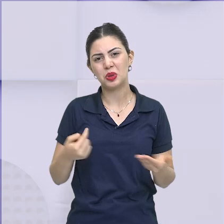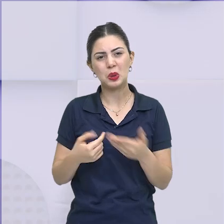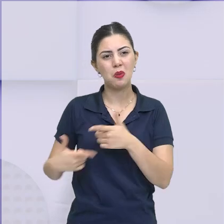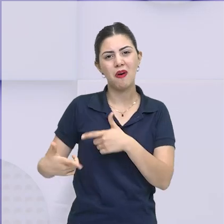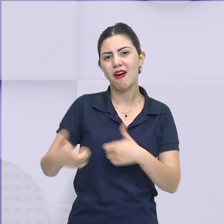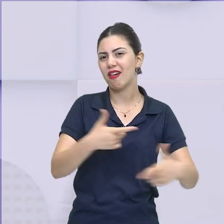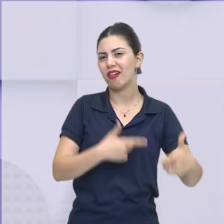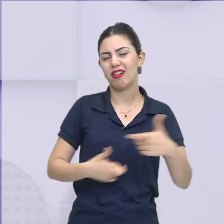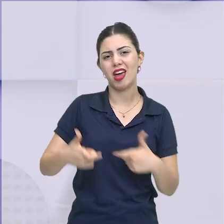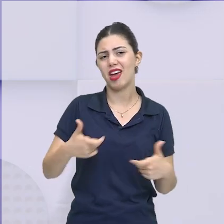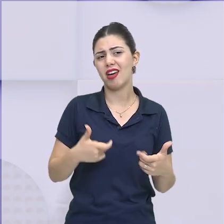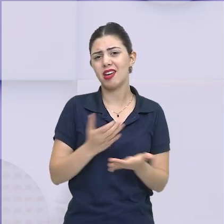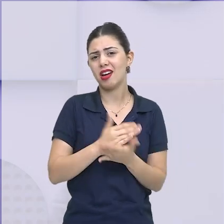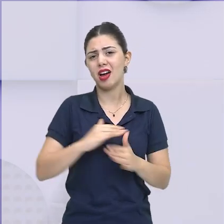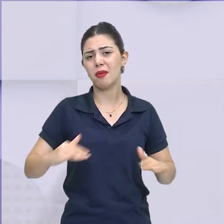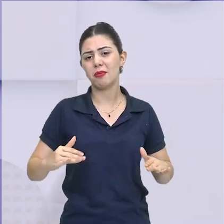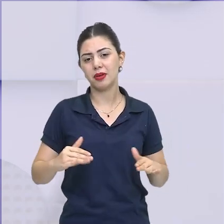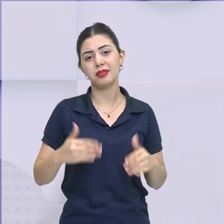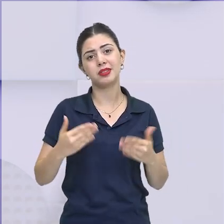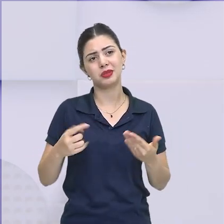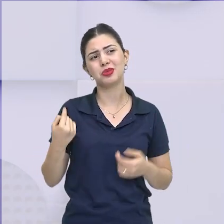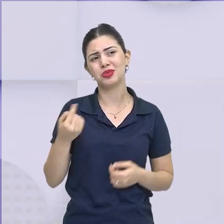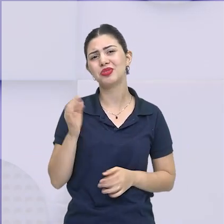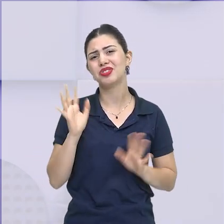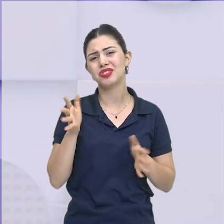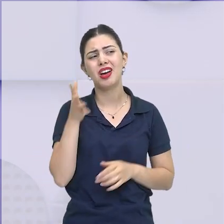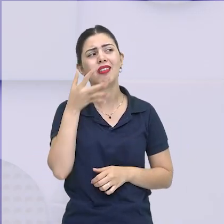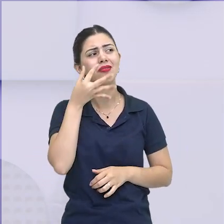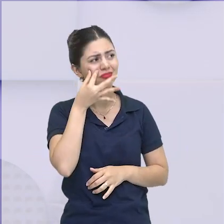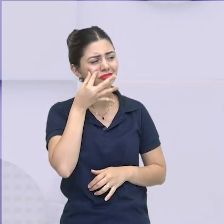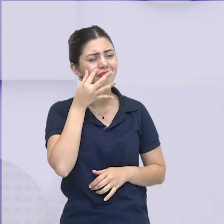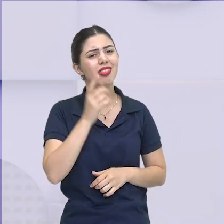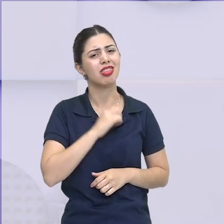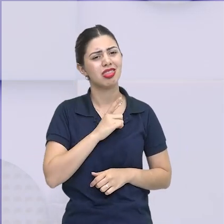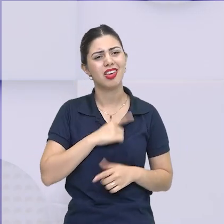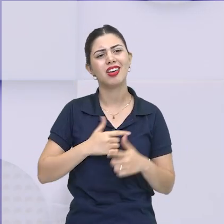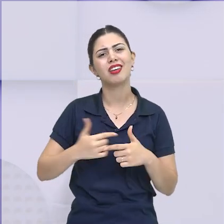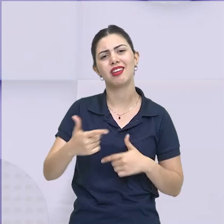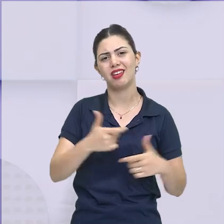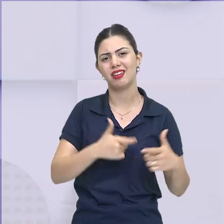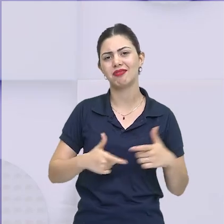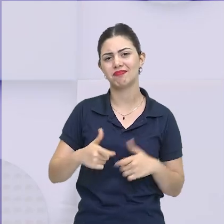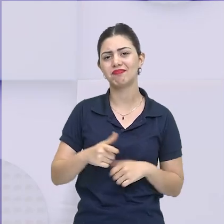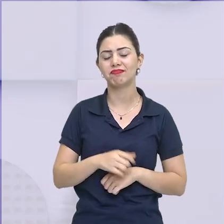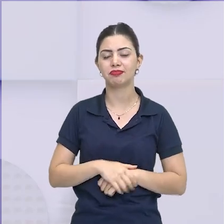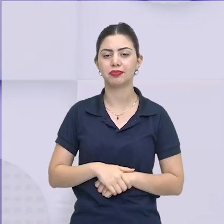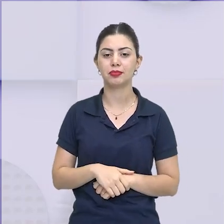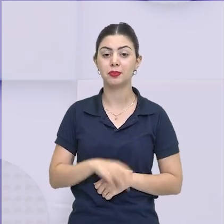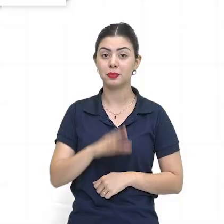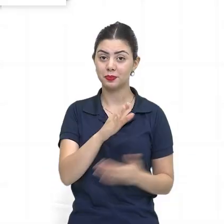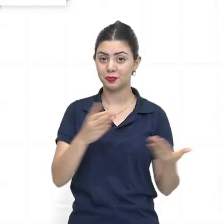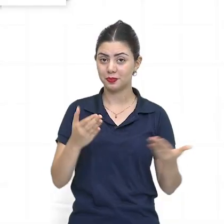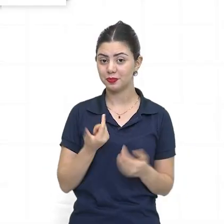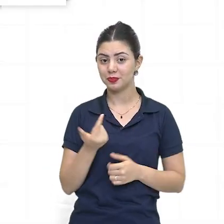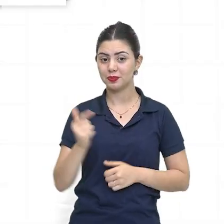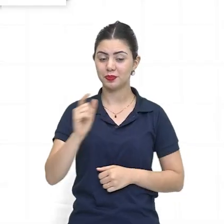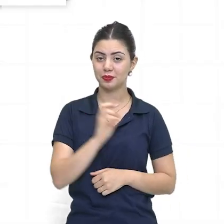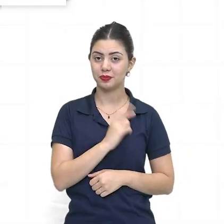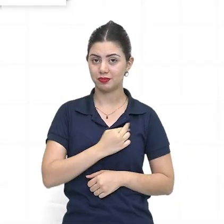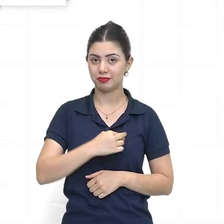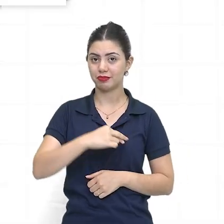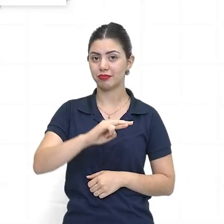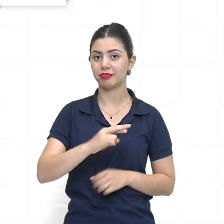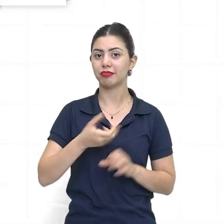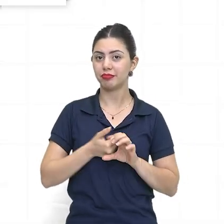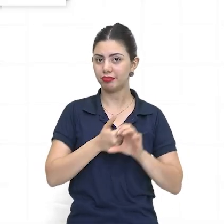guerras também, que nós estamos inclusive presenciando nos dias de hoje. Tá bom? Agora vamos para o cristianismo, que é uma mensagem um pouco